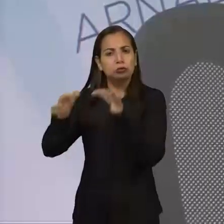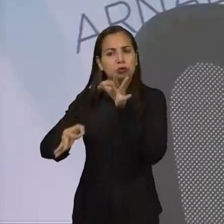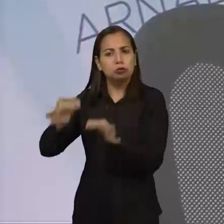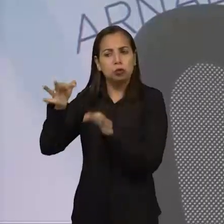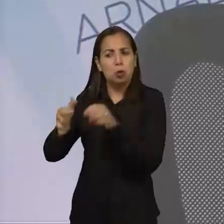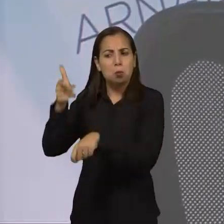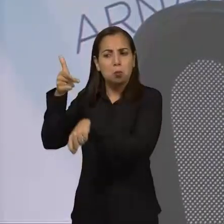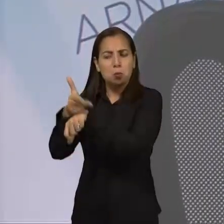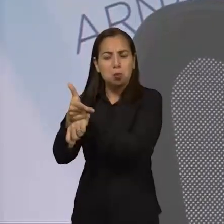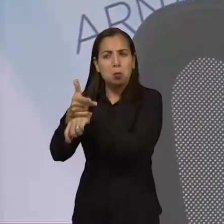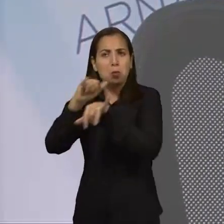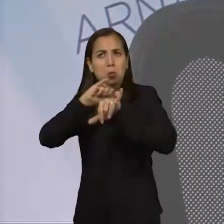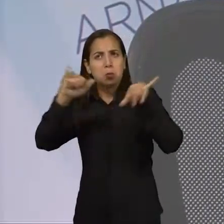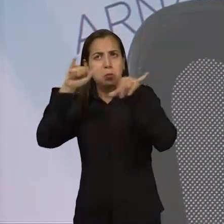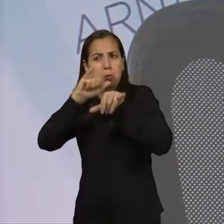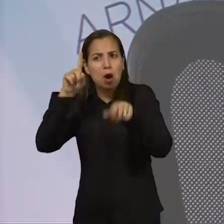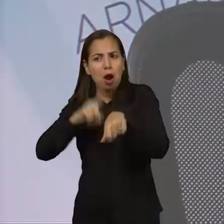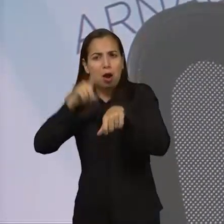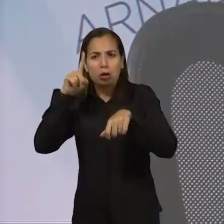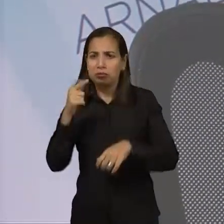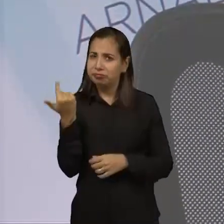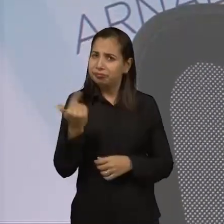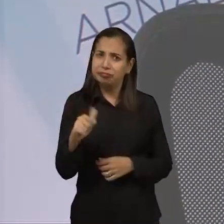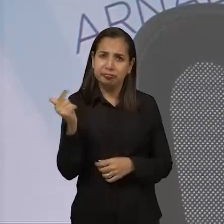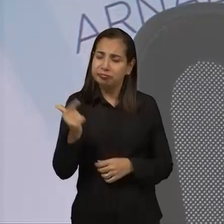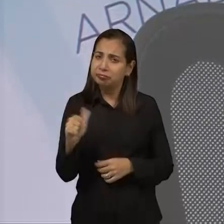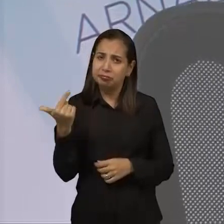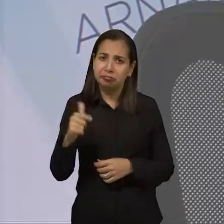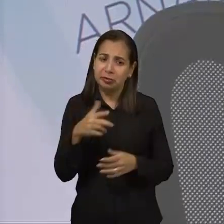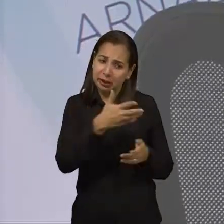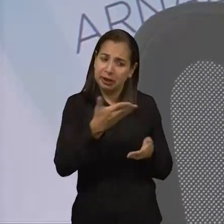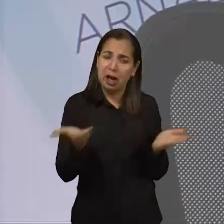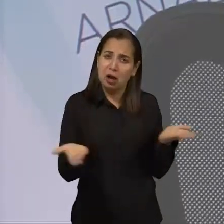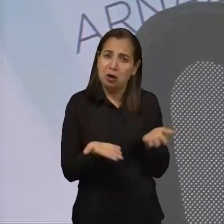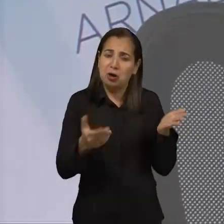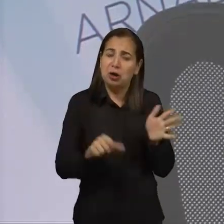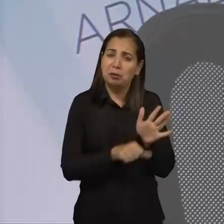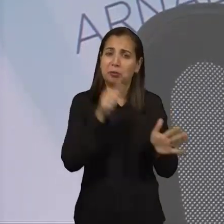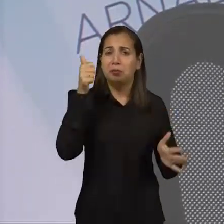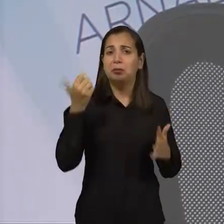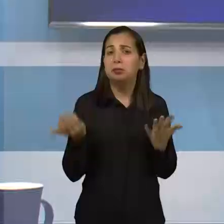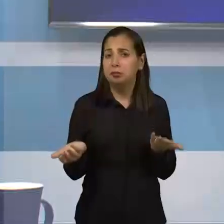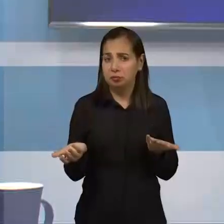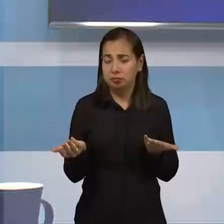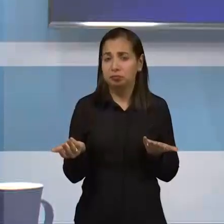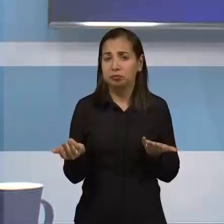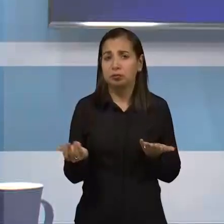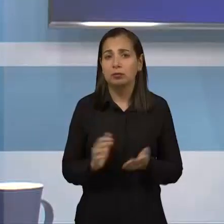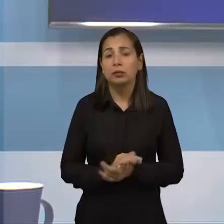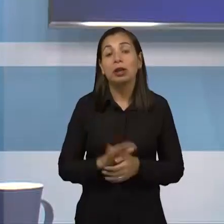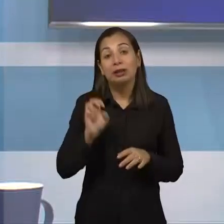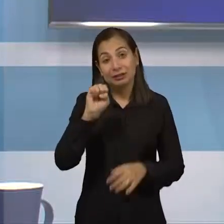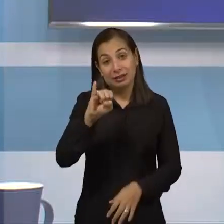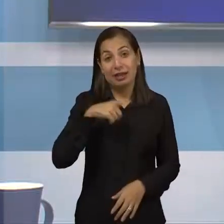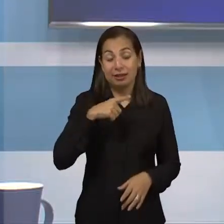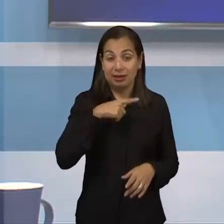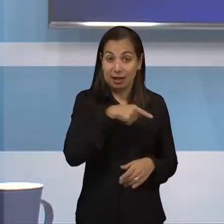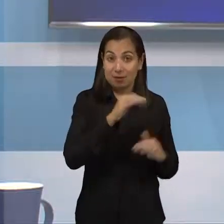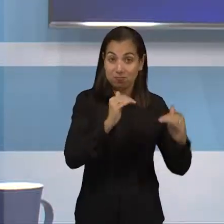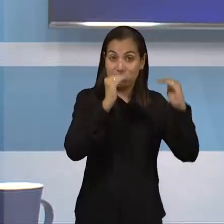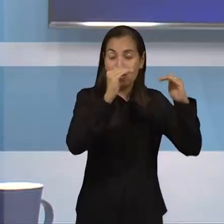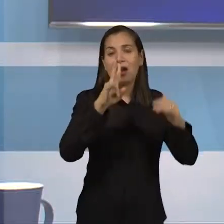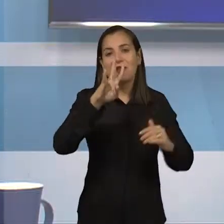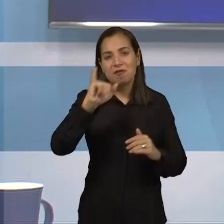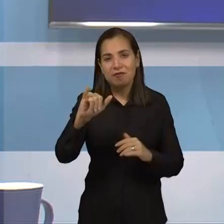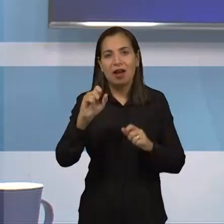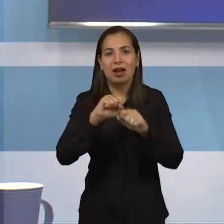federais nunca transmitiram. Se faz isso com as cortes, se faz isso com as cortes, vai querer se fazer com o Senado, com a Câmara Federal, com as